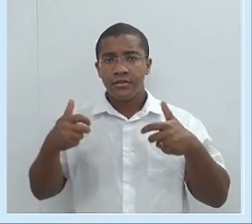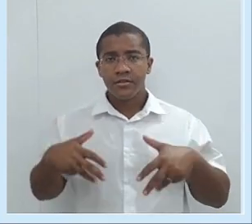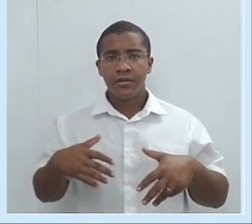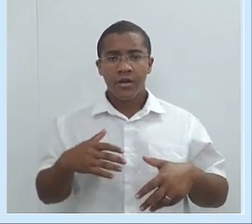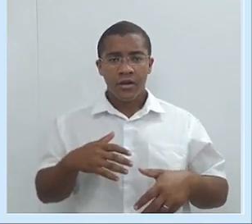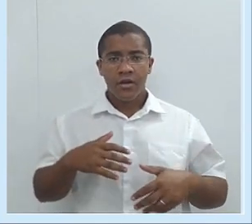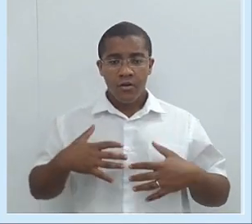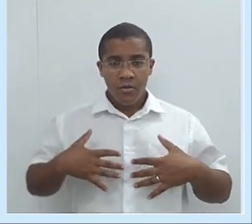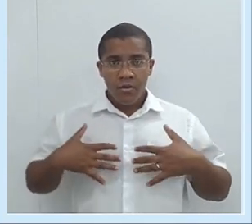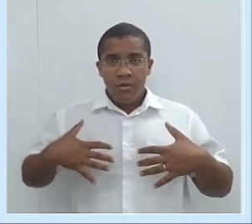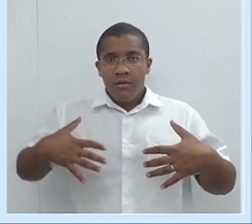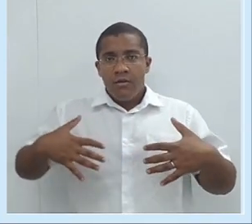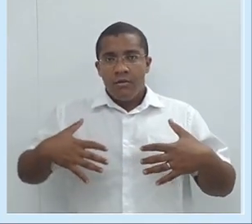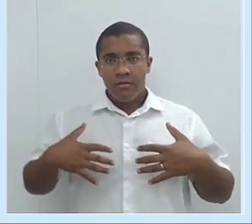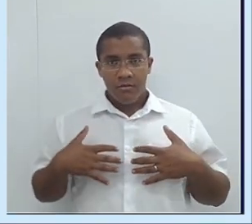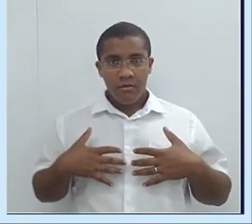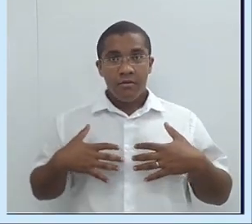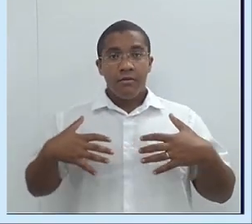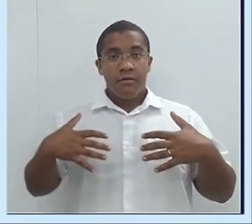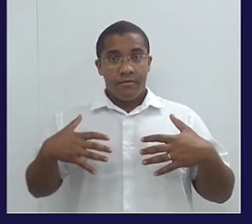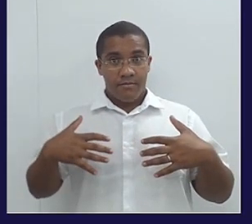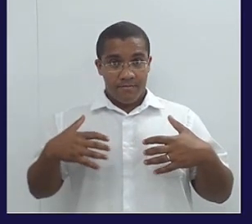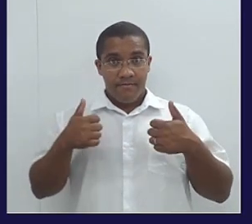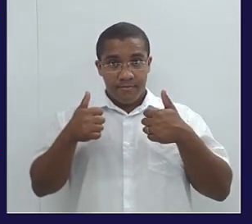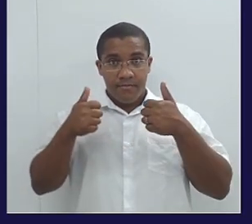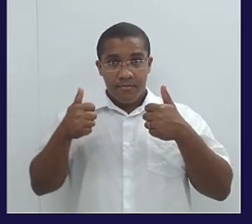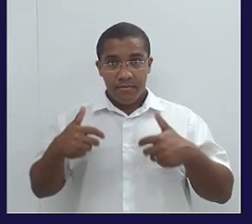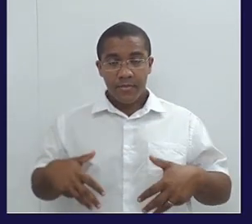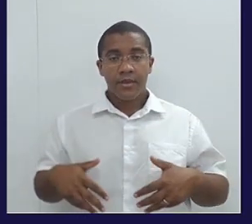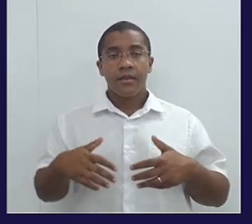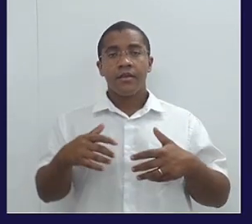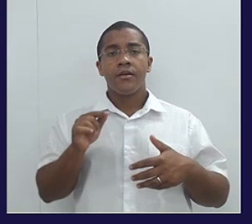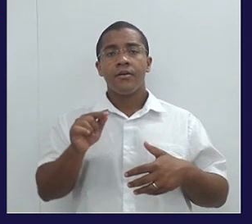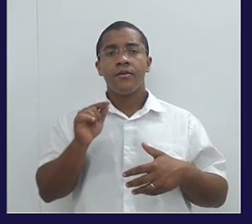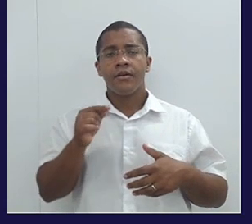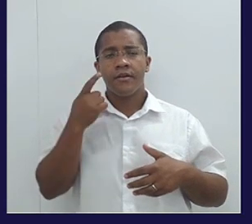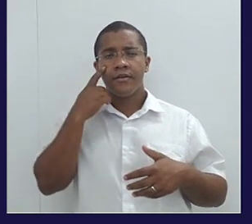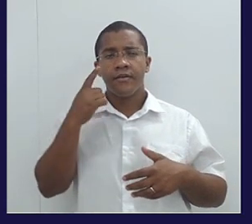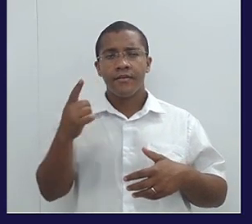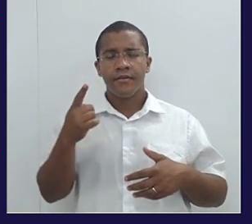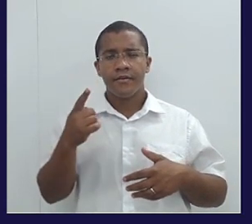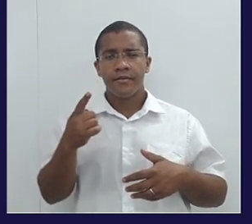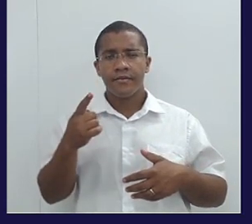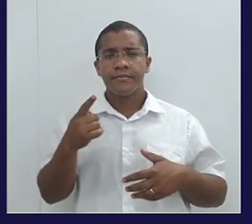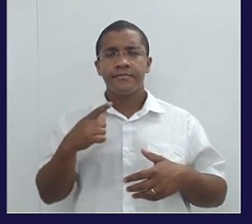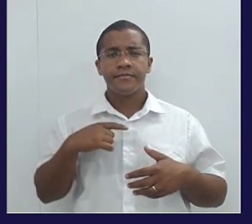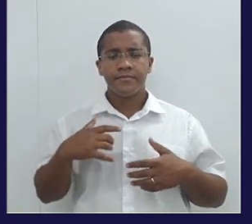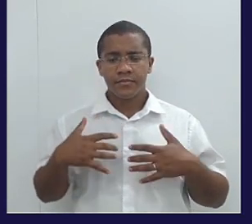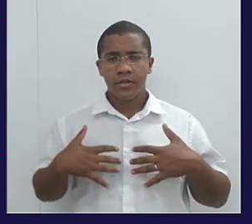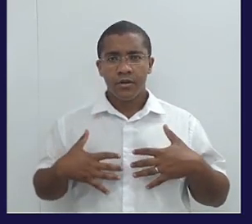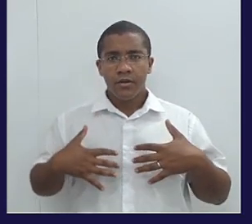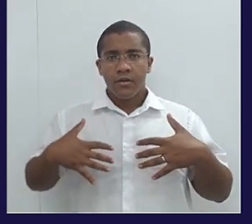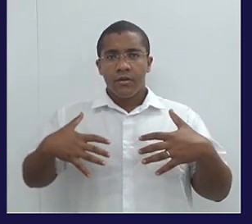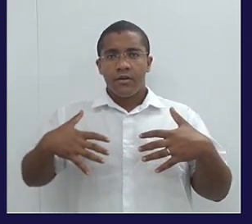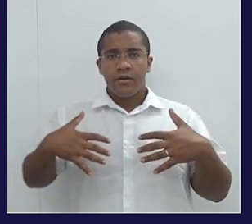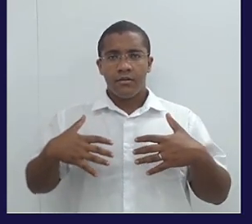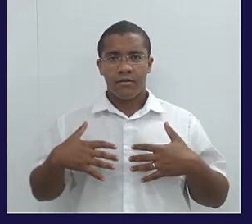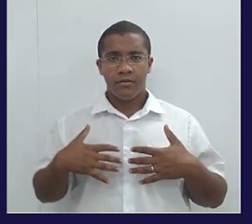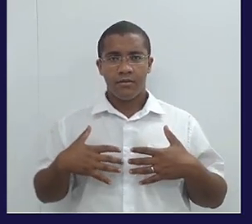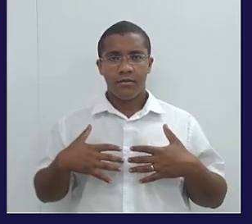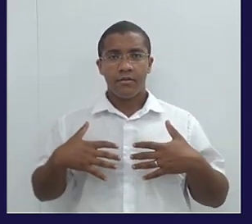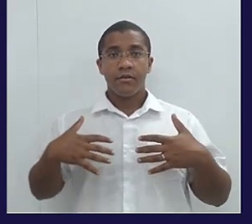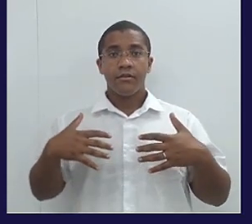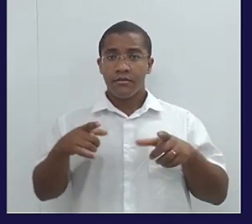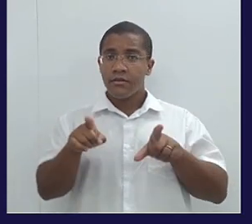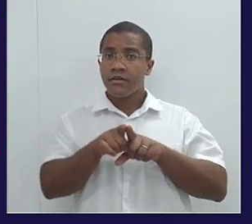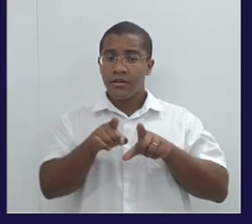falar sobre os pulmões. Acompanha aí na telinha. Quando eu falo dos pulmões, eu vou falar que um pulmão também